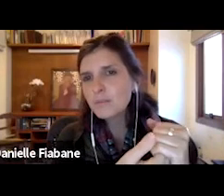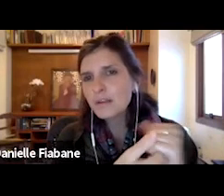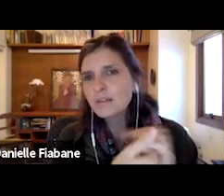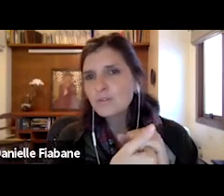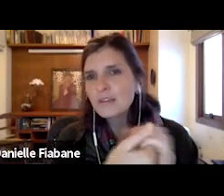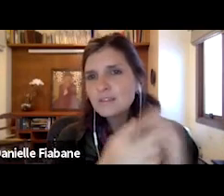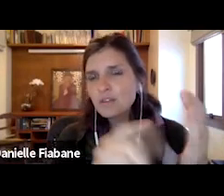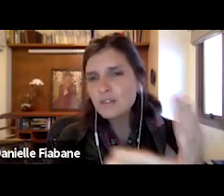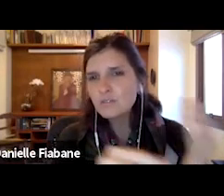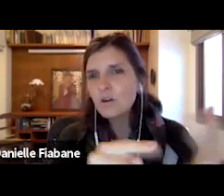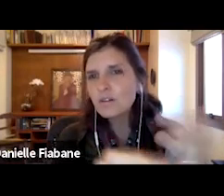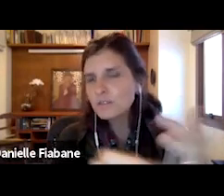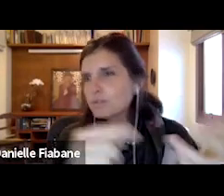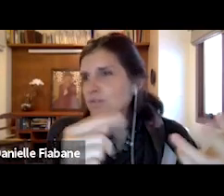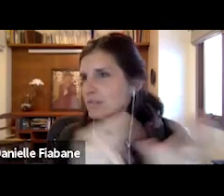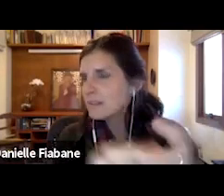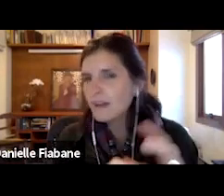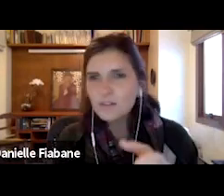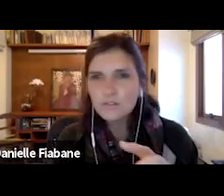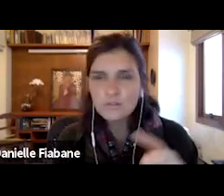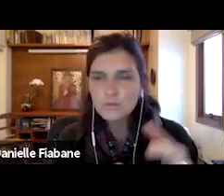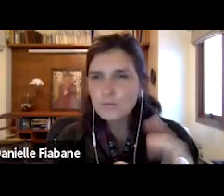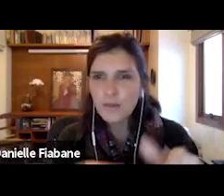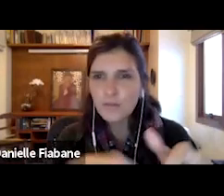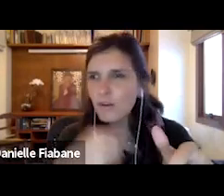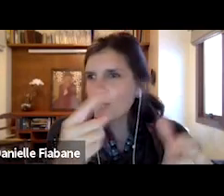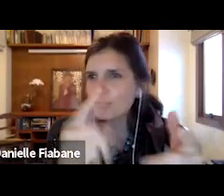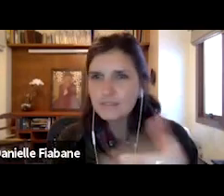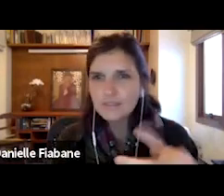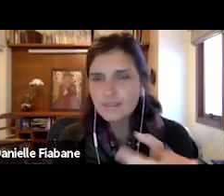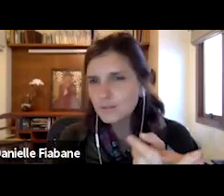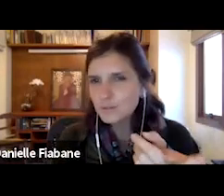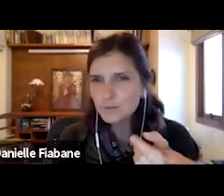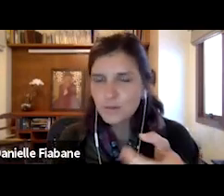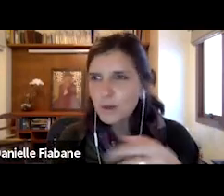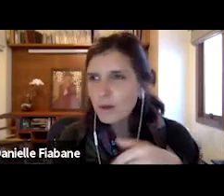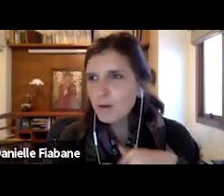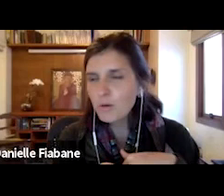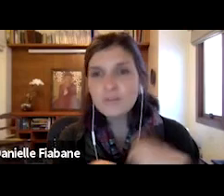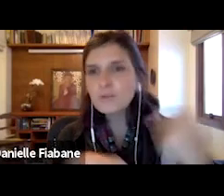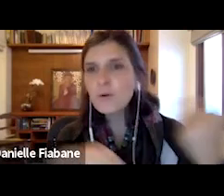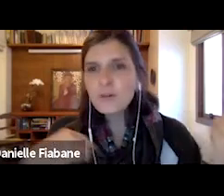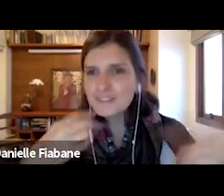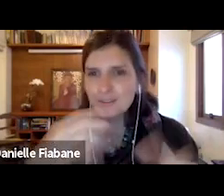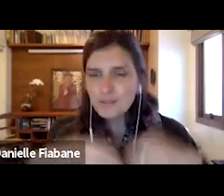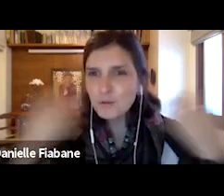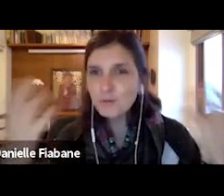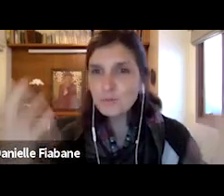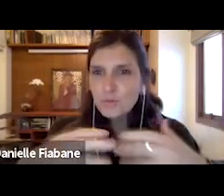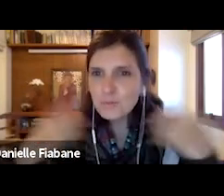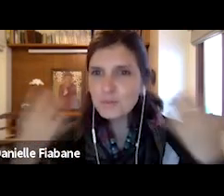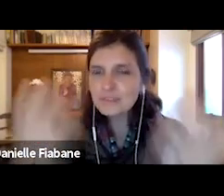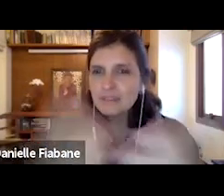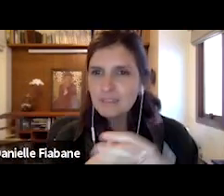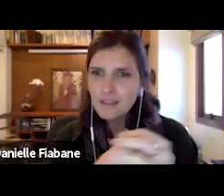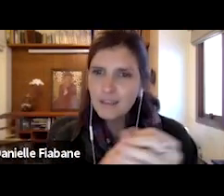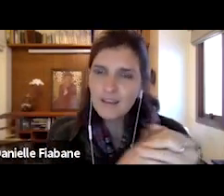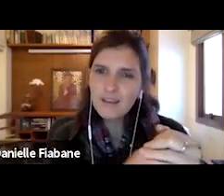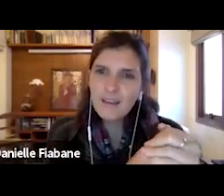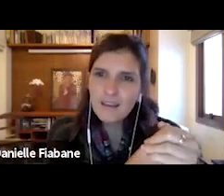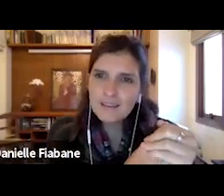ambientes para isso, né? Seja nas escolas, nas universidades, nos family offices, nos contadores, enfim, todo mundo